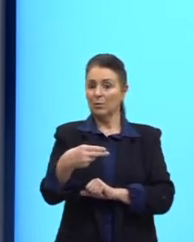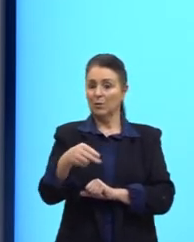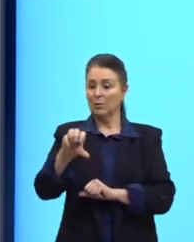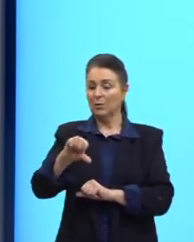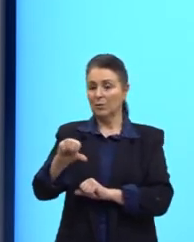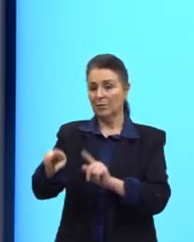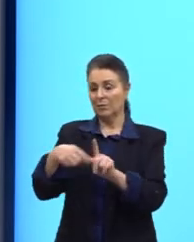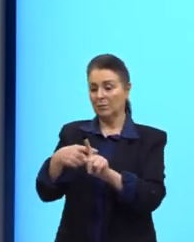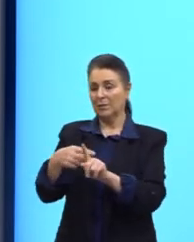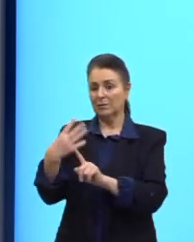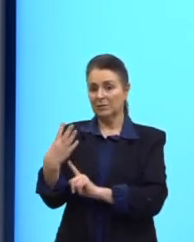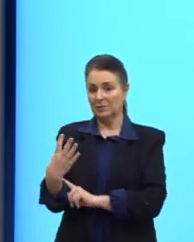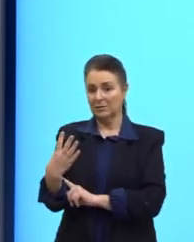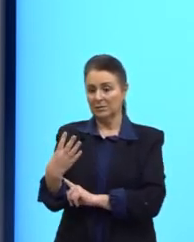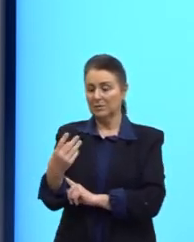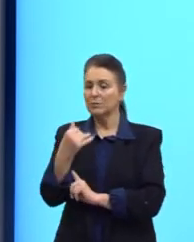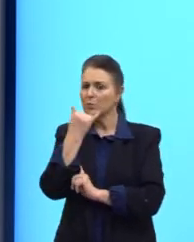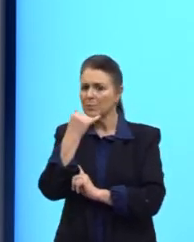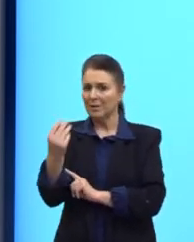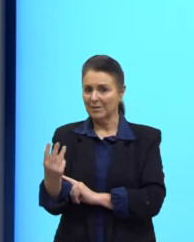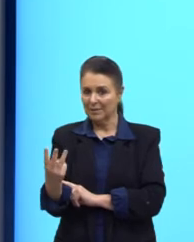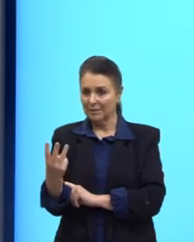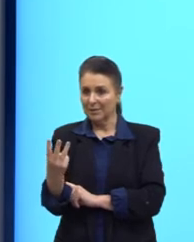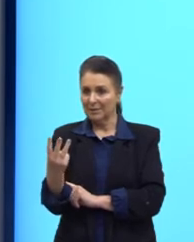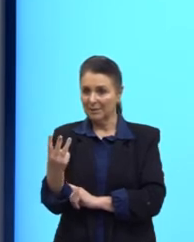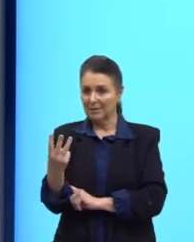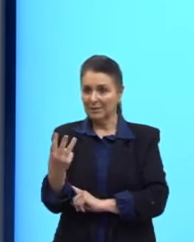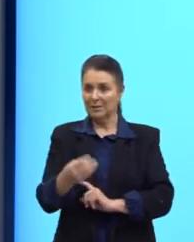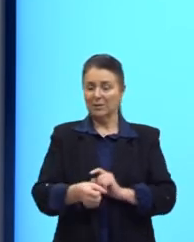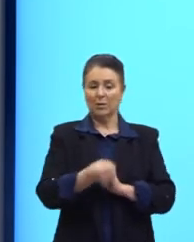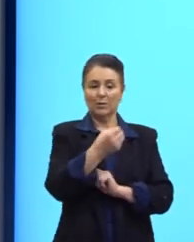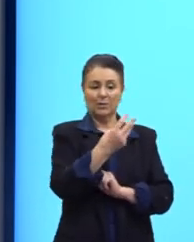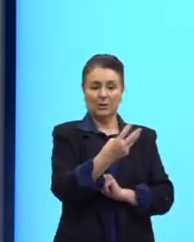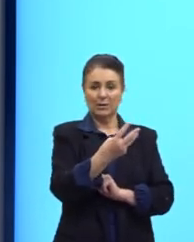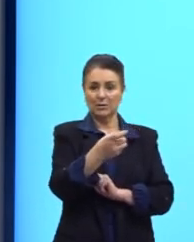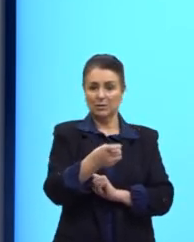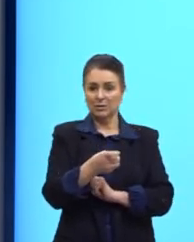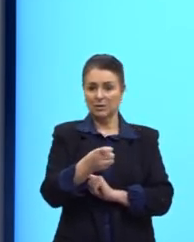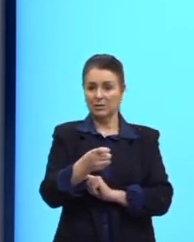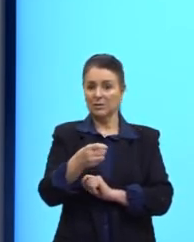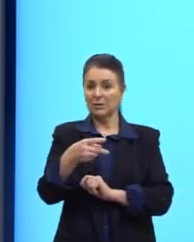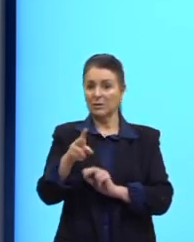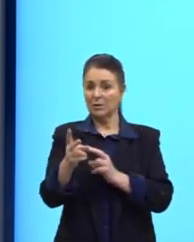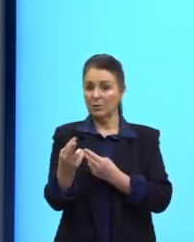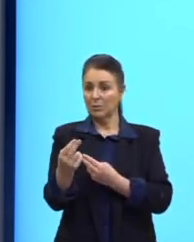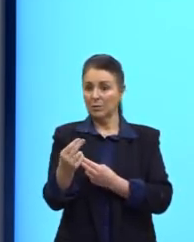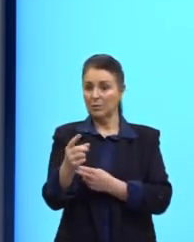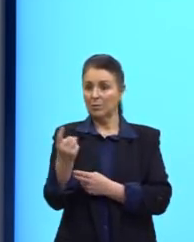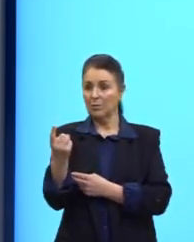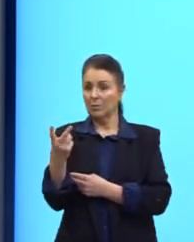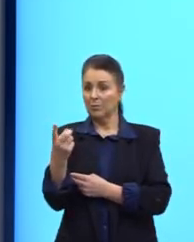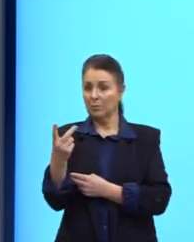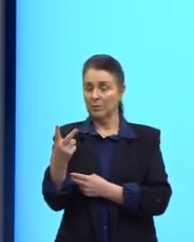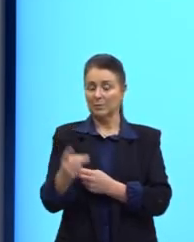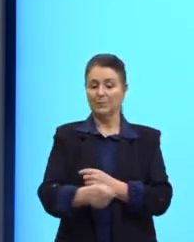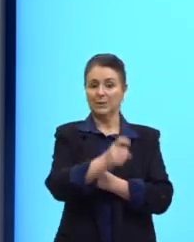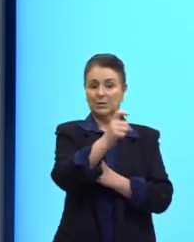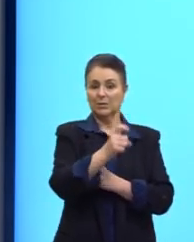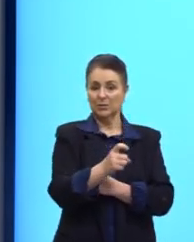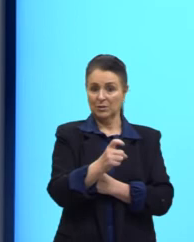que resulta em 3x = 12 ainda buscamos o valor de X né e não o valor de